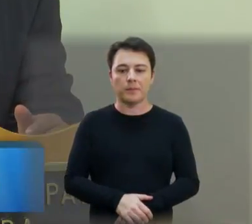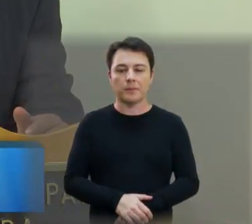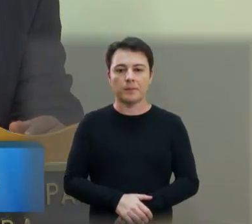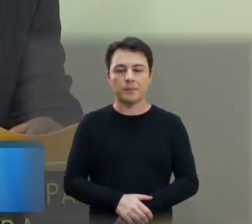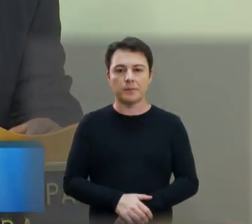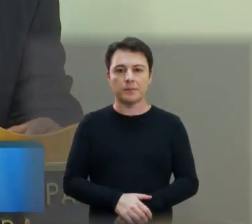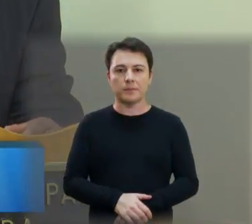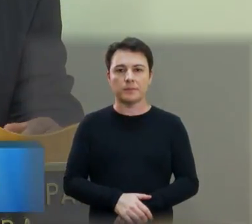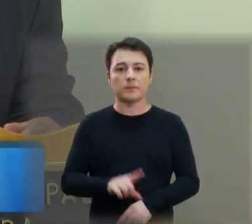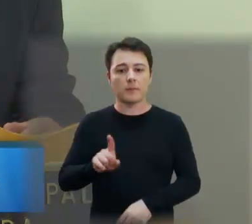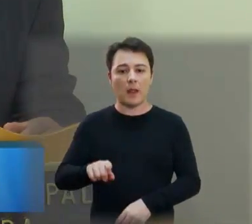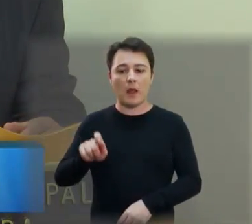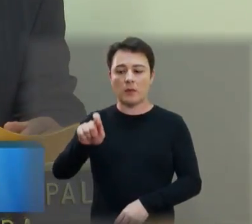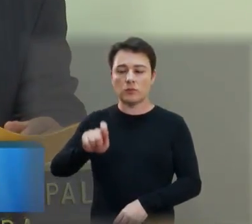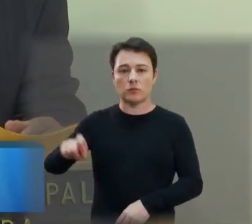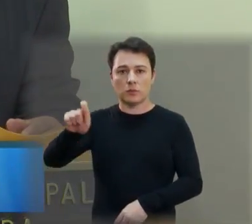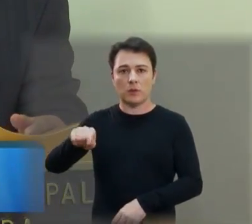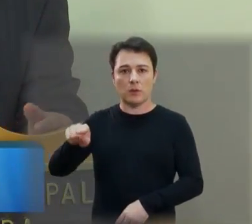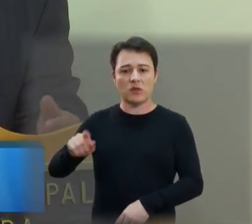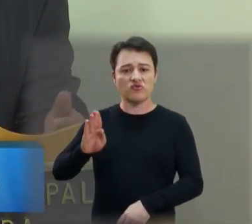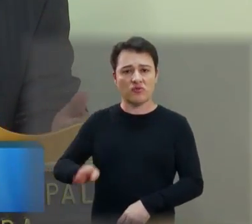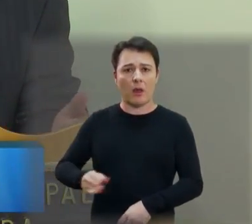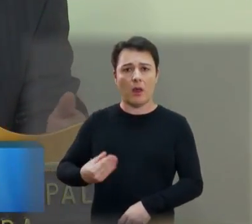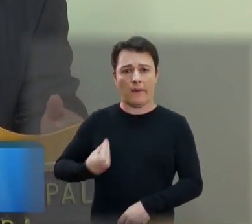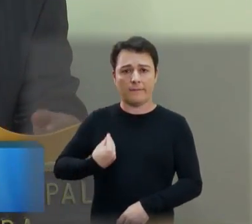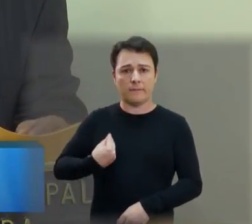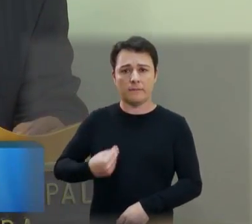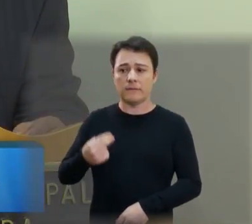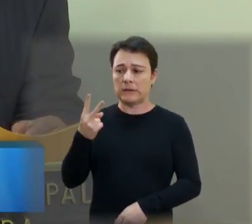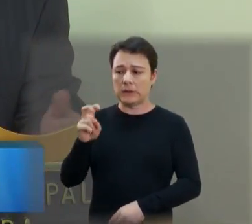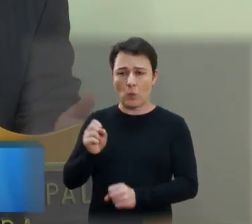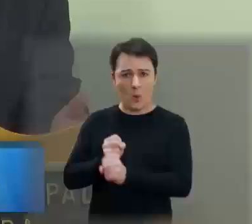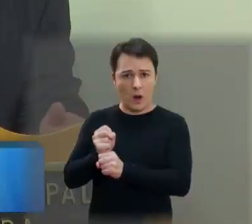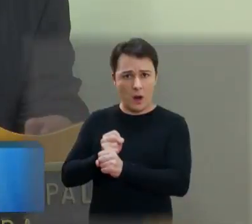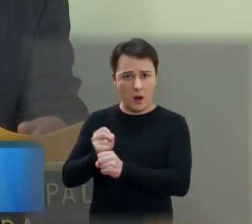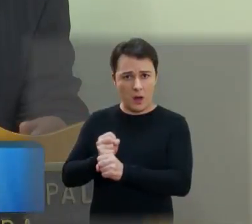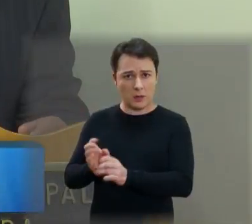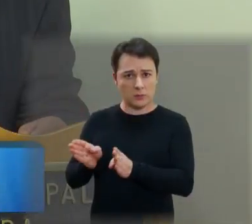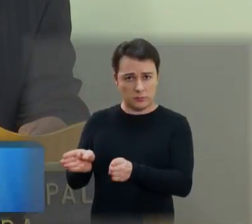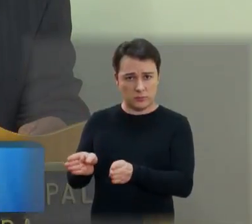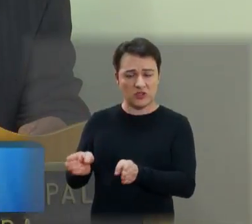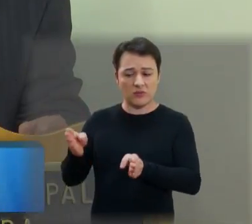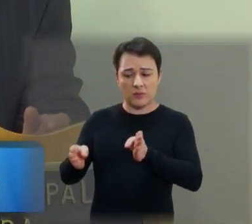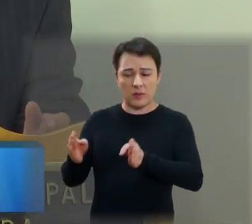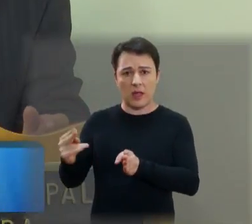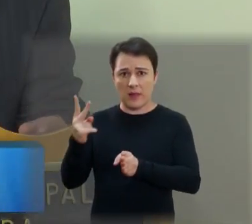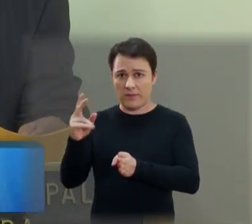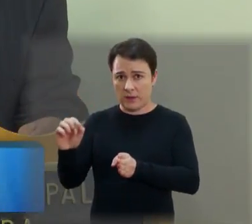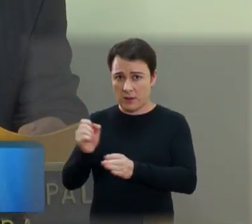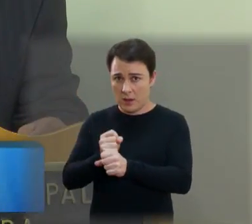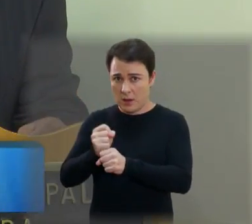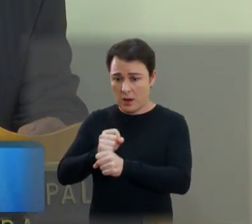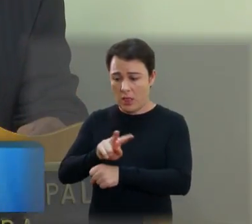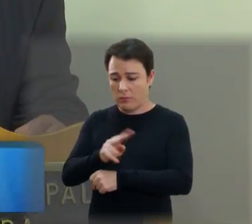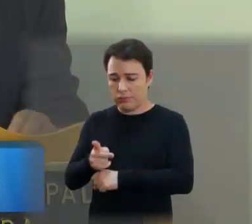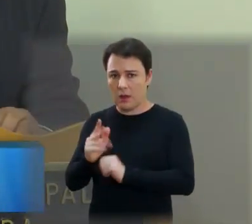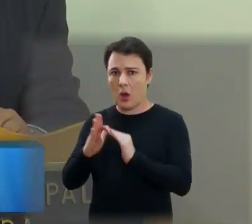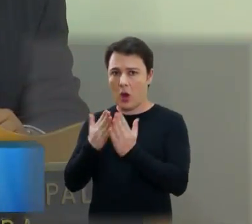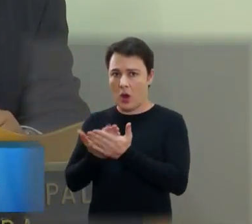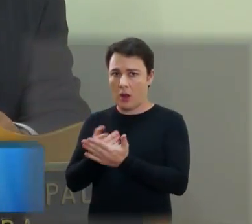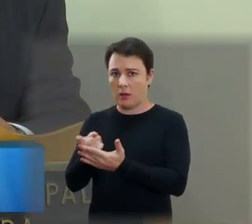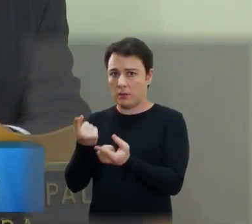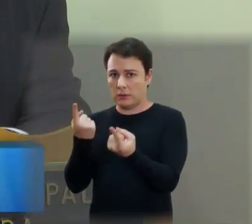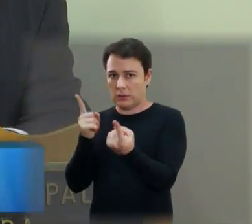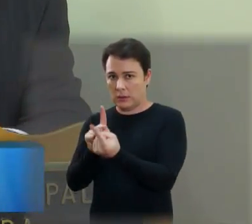É uma associação que ela existe há 25 anos, né, há 20 anos aproximadamente como escola, atende